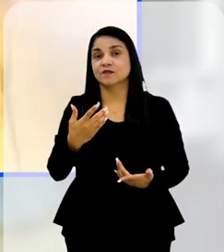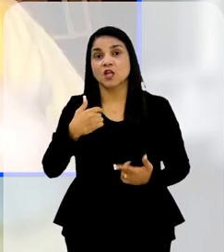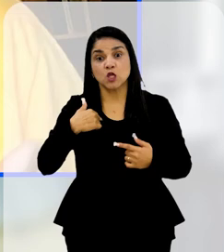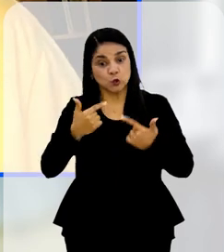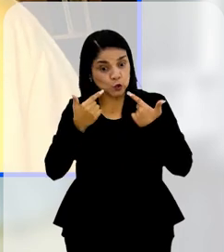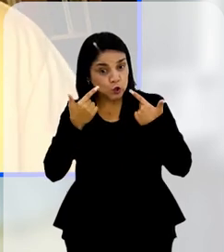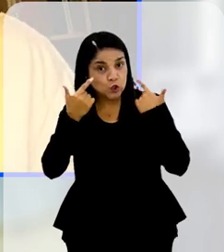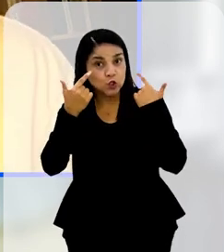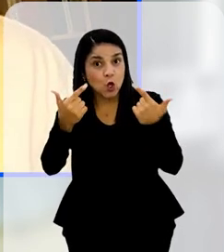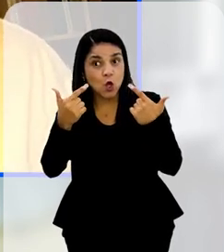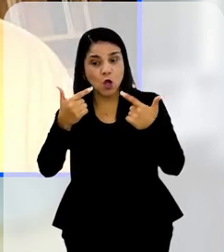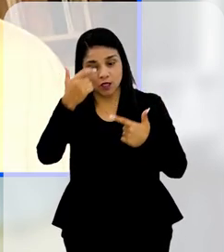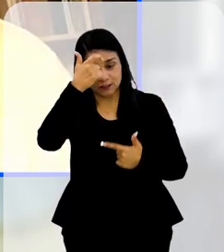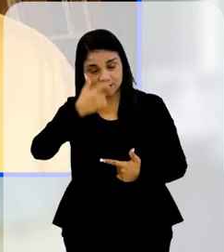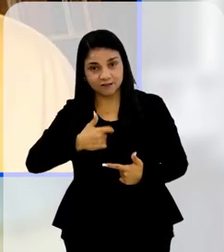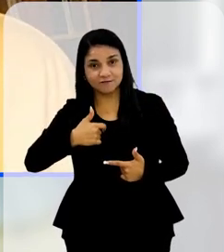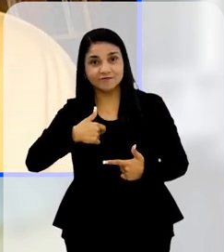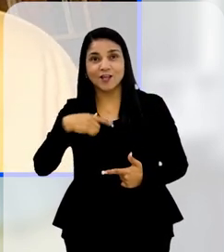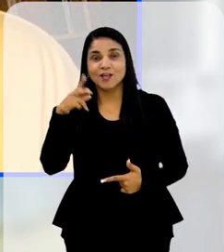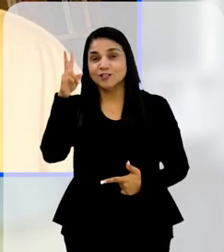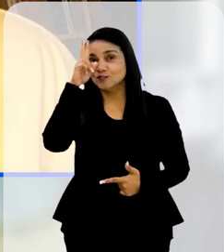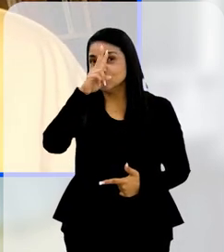a sorte que essa história caiu,